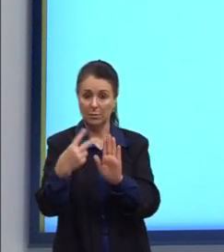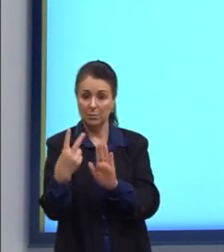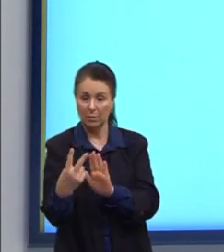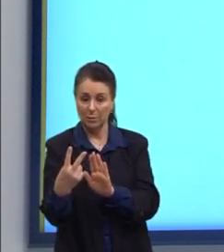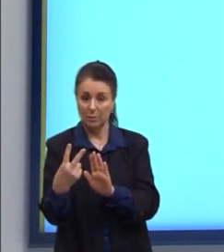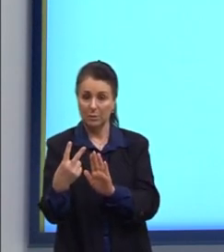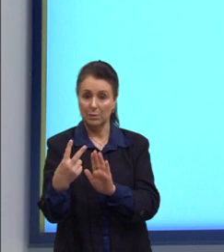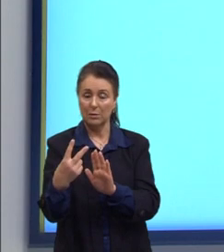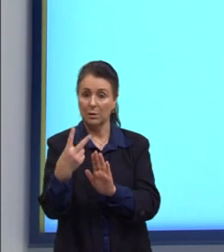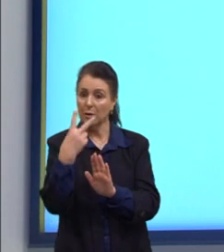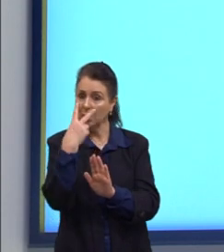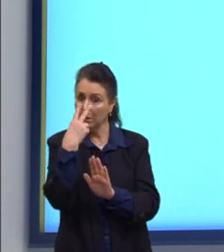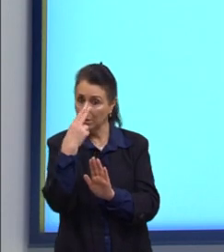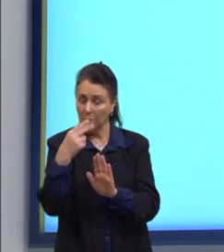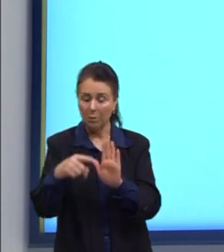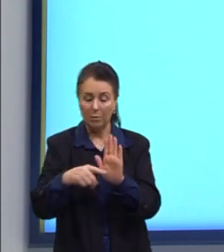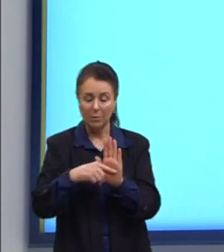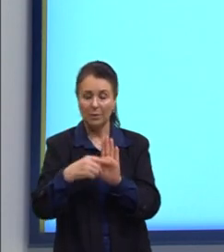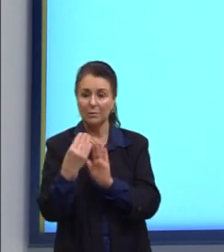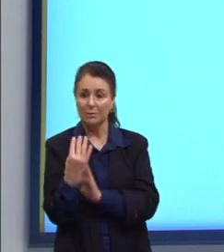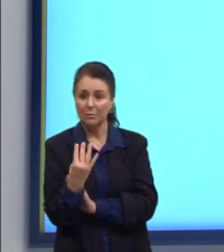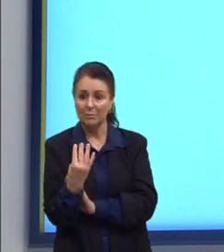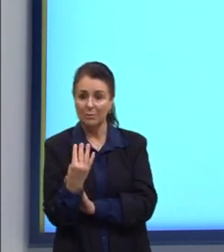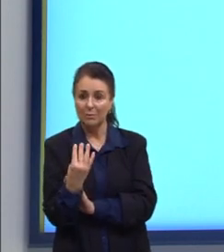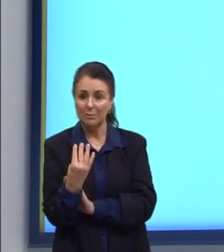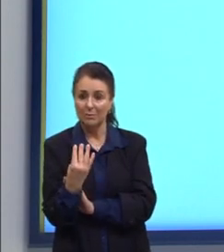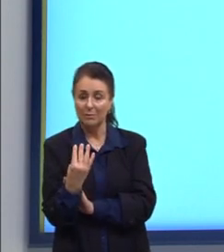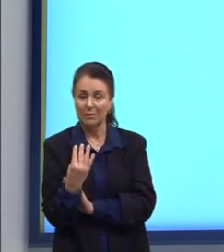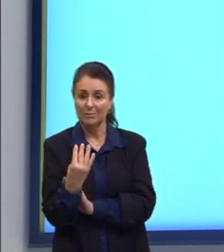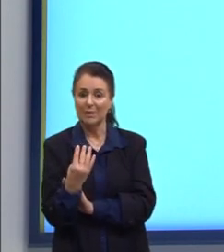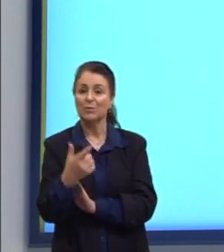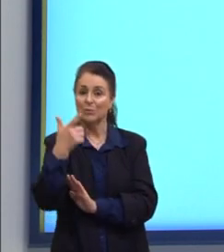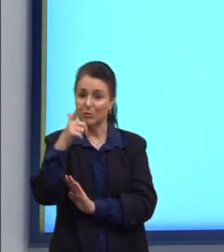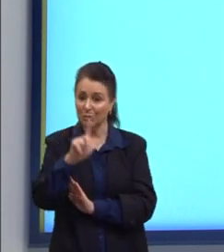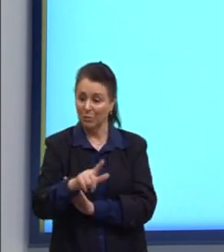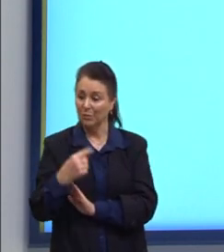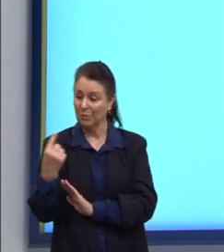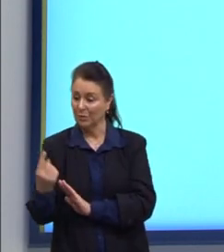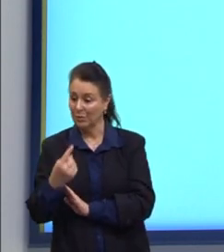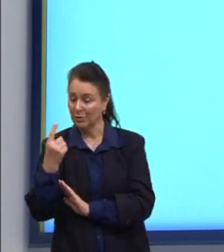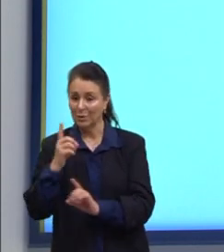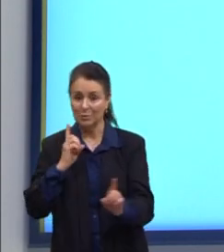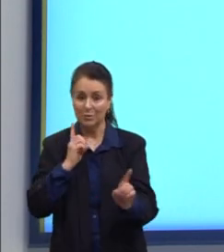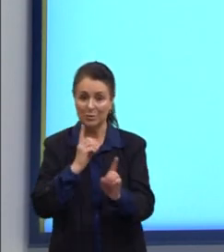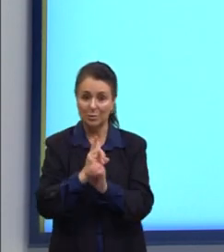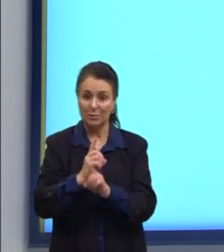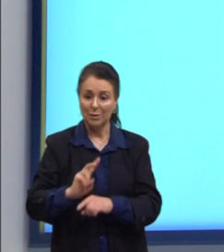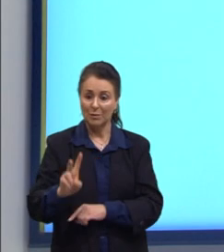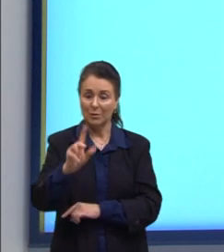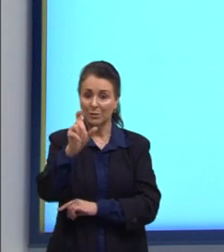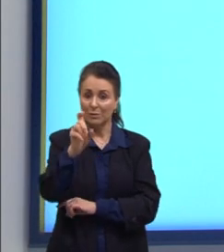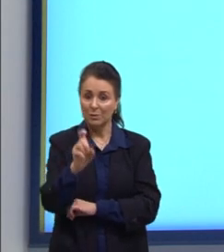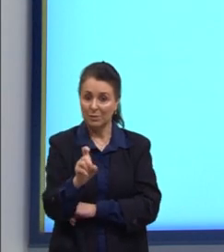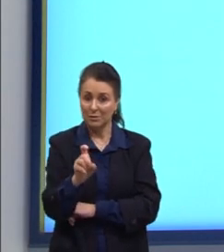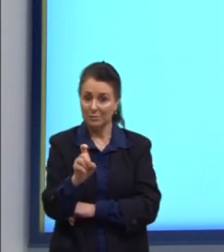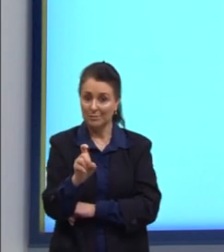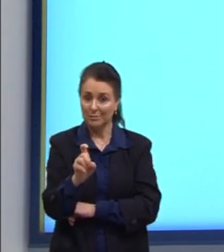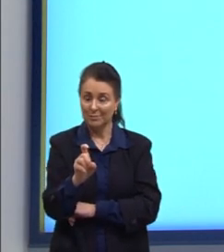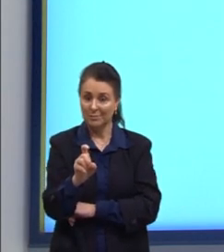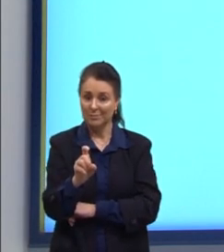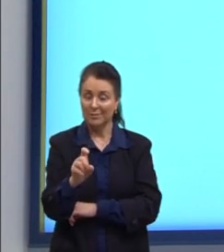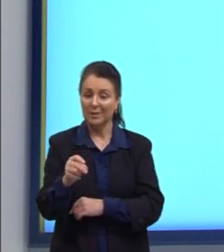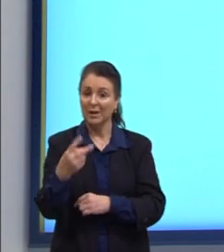= -4 E aí resolvemos de novo para achar o valor do X isolamos ele né o x Então nesse caso aqui